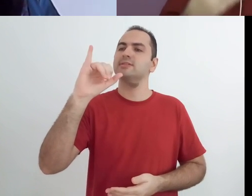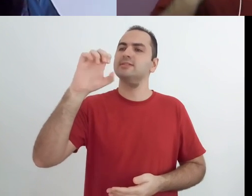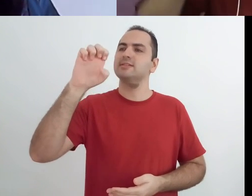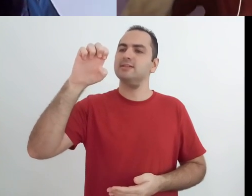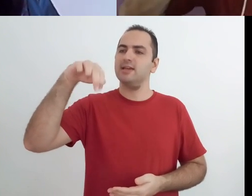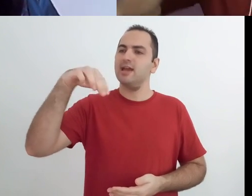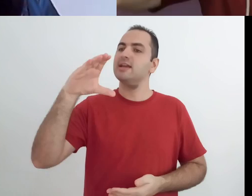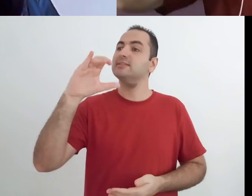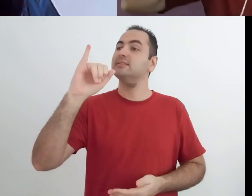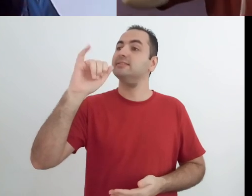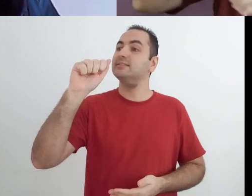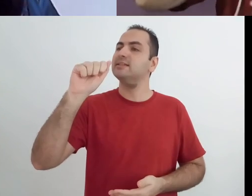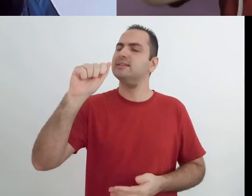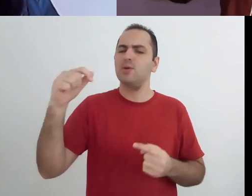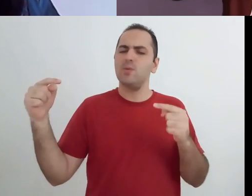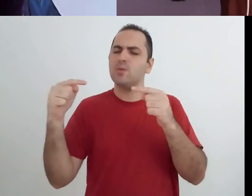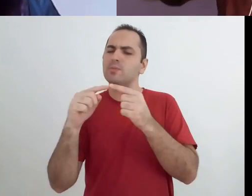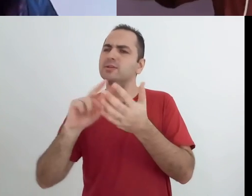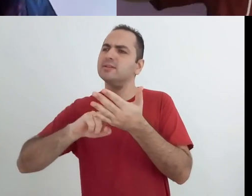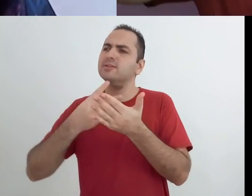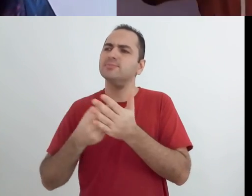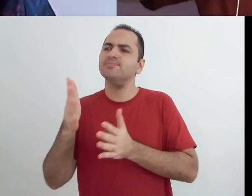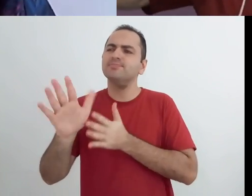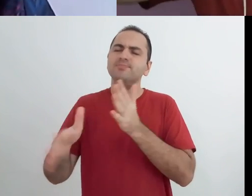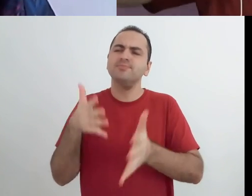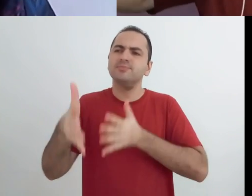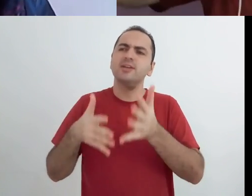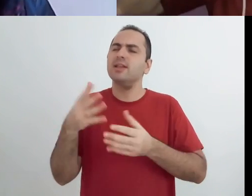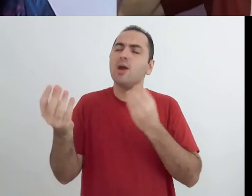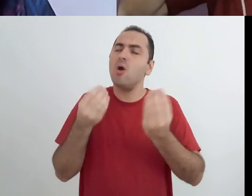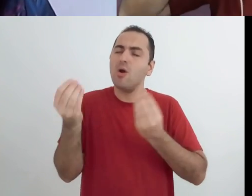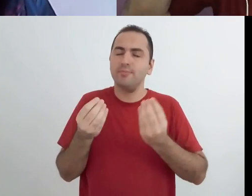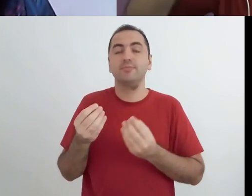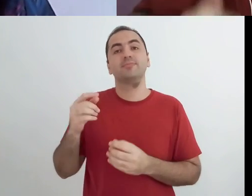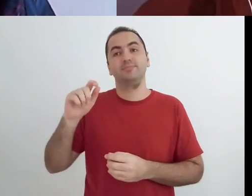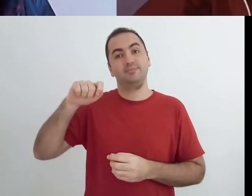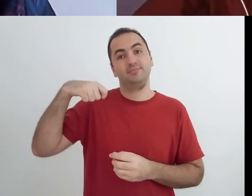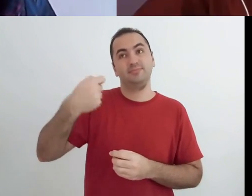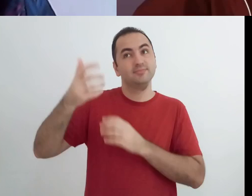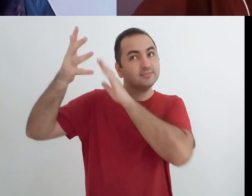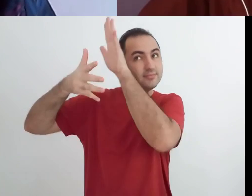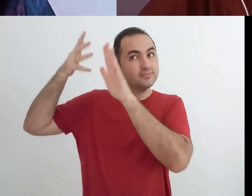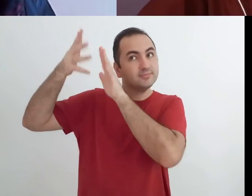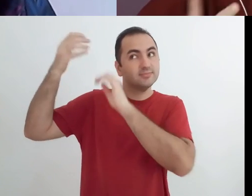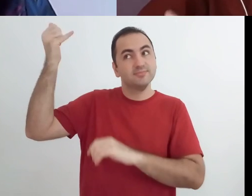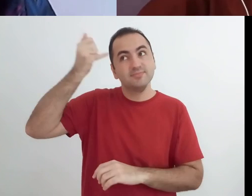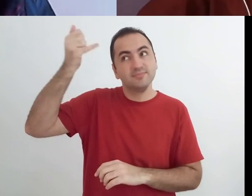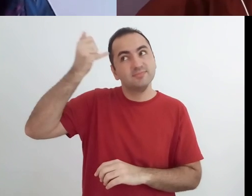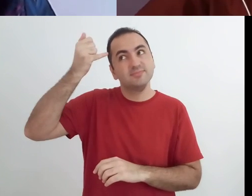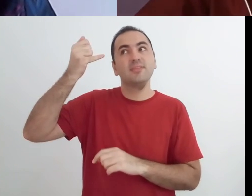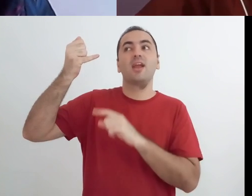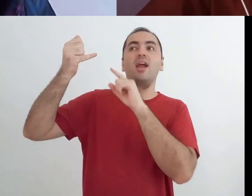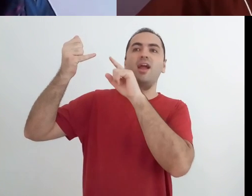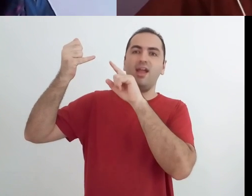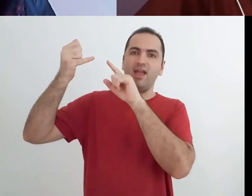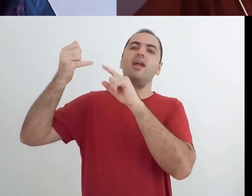cabeça, né, a gente pode fazer assim, ó, sinais, avisa, avisa. Então é como se estivesse sinalizando na mente da pessoa, né? Então passa essa ideia,